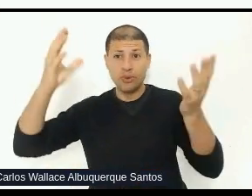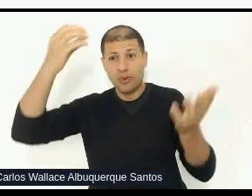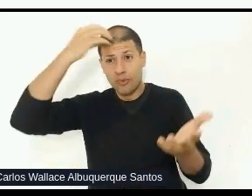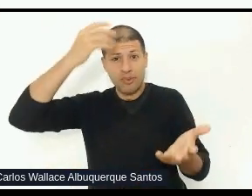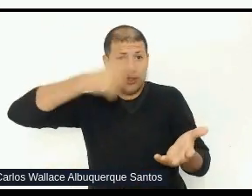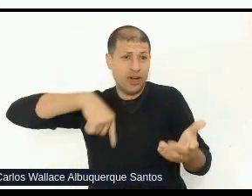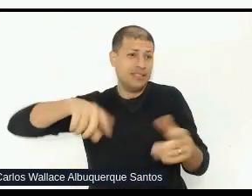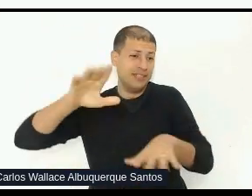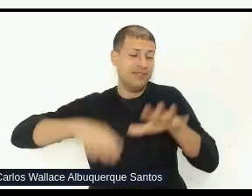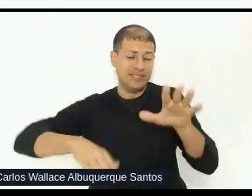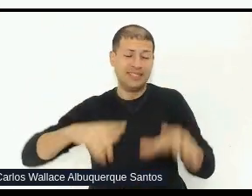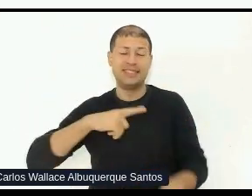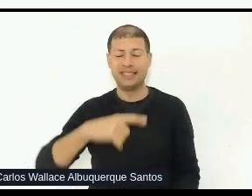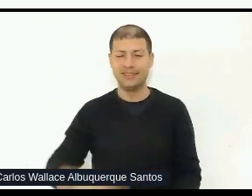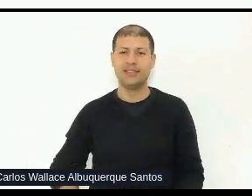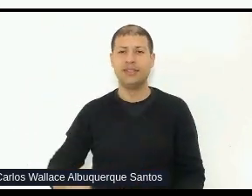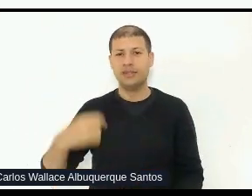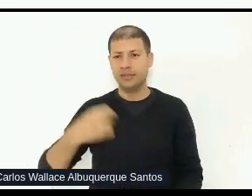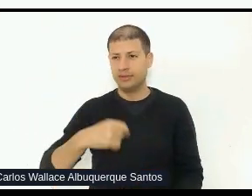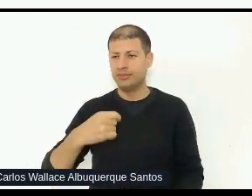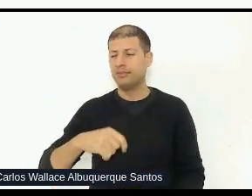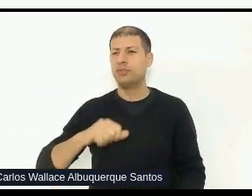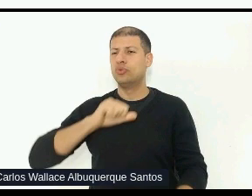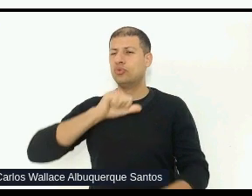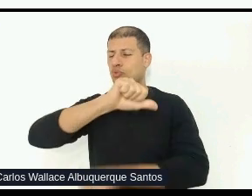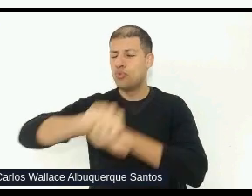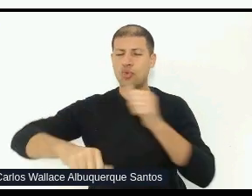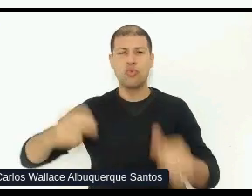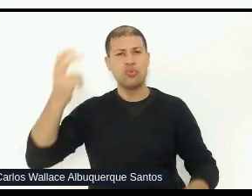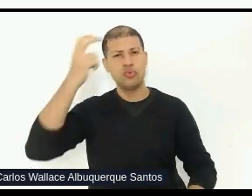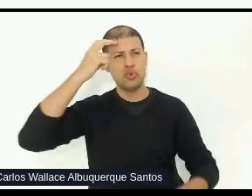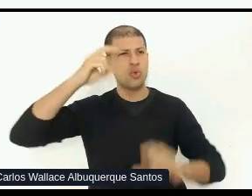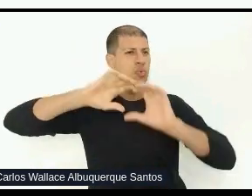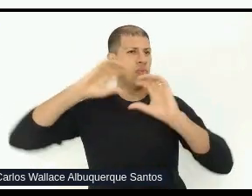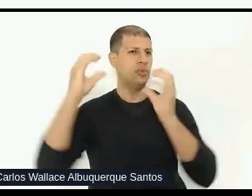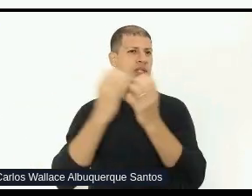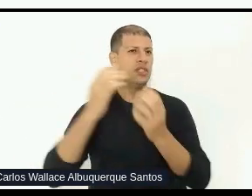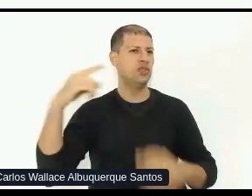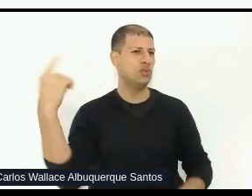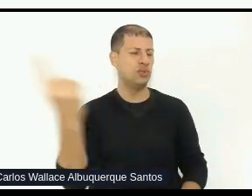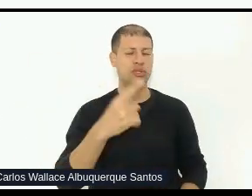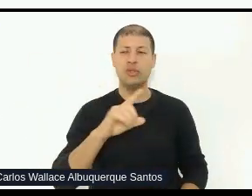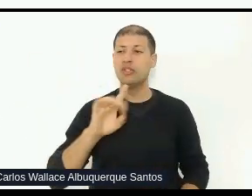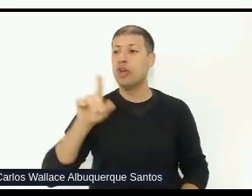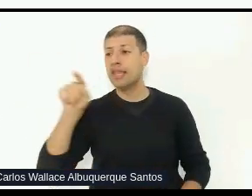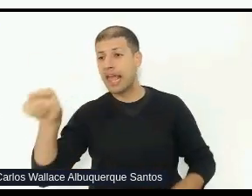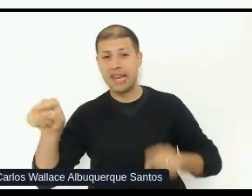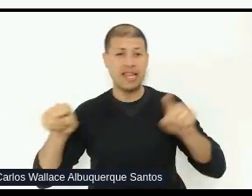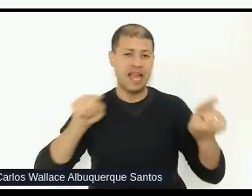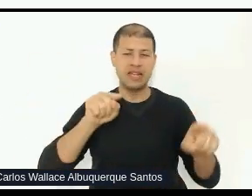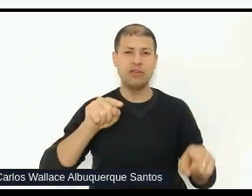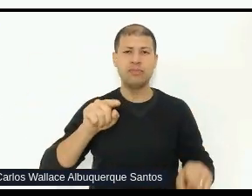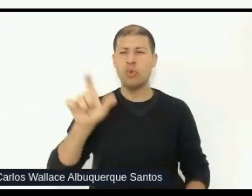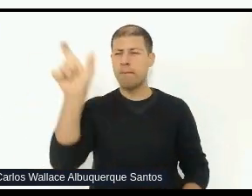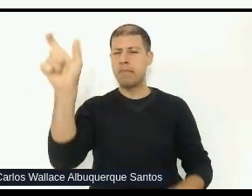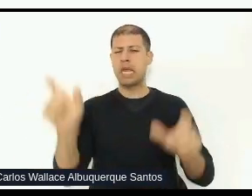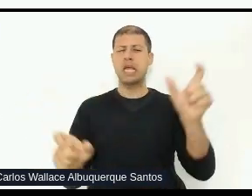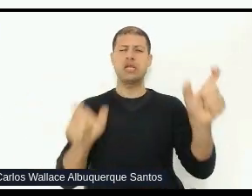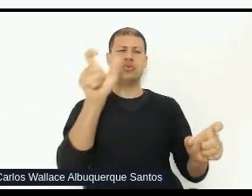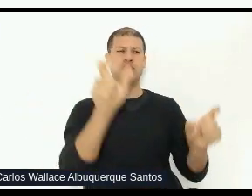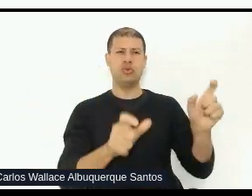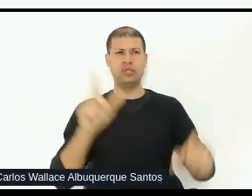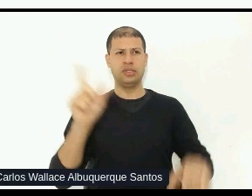que renovar a cultura da comunidade como um todo. Não apenas de A ou B. Não é personalizar